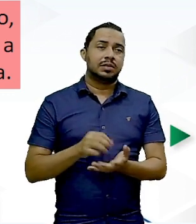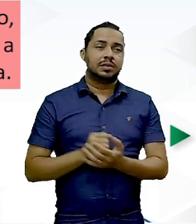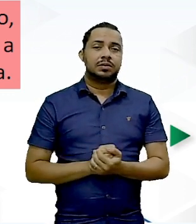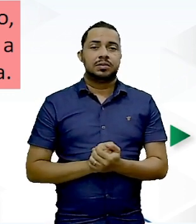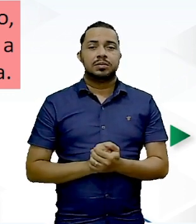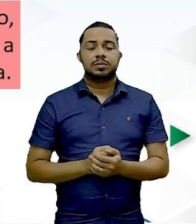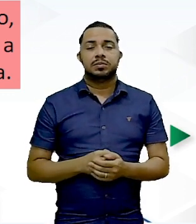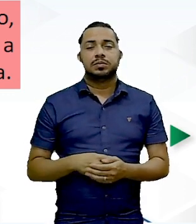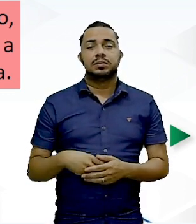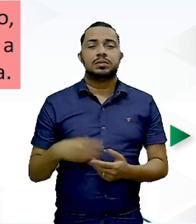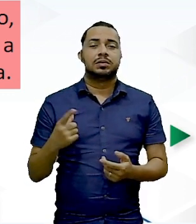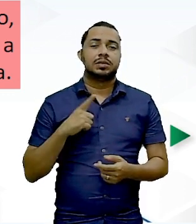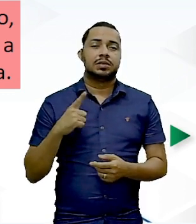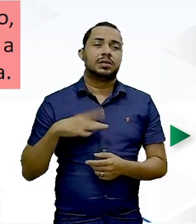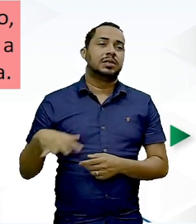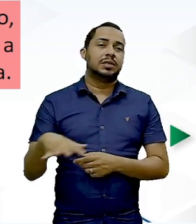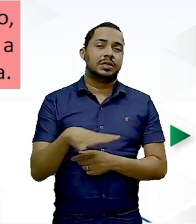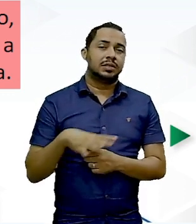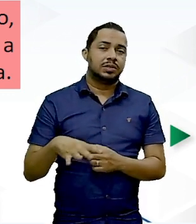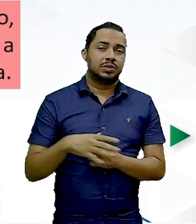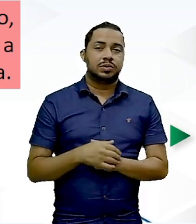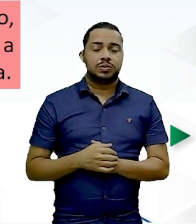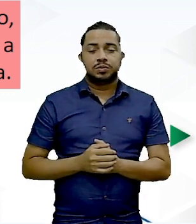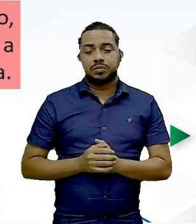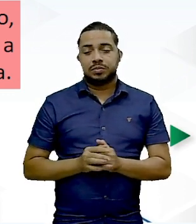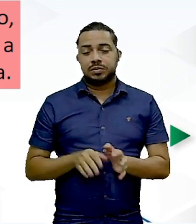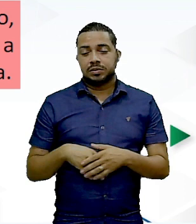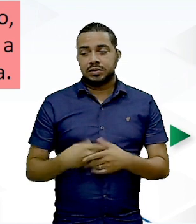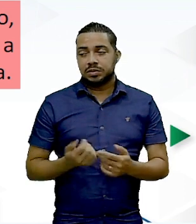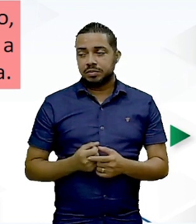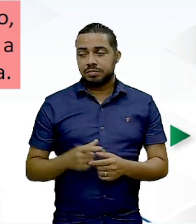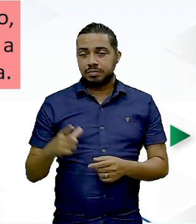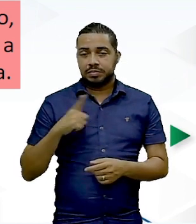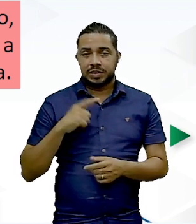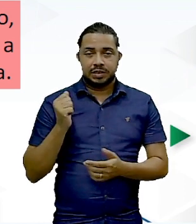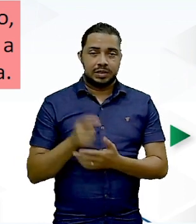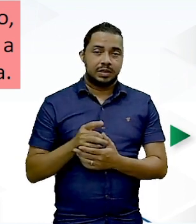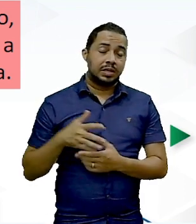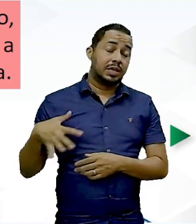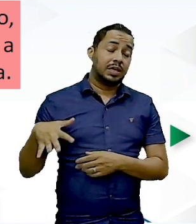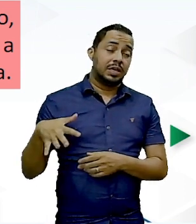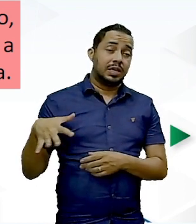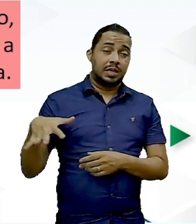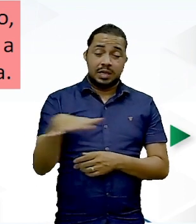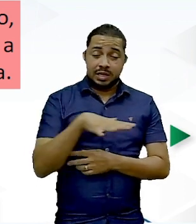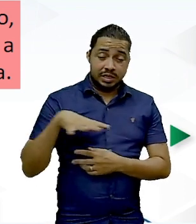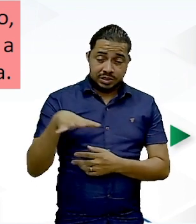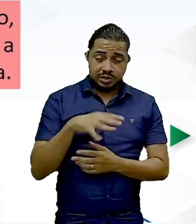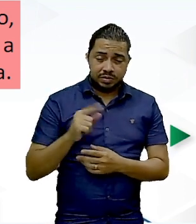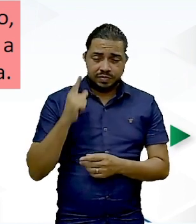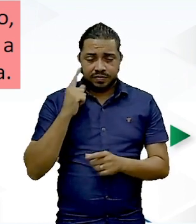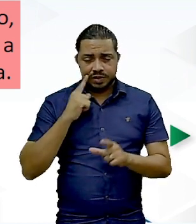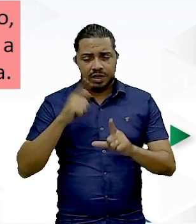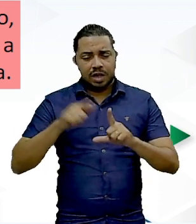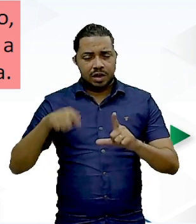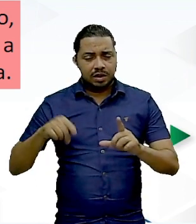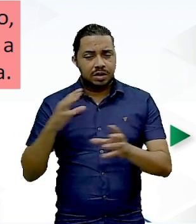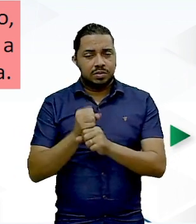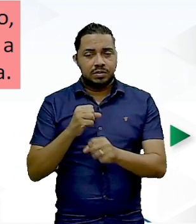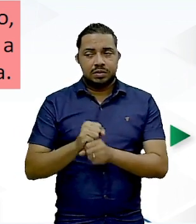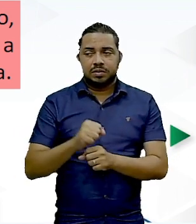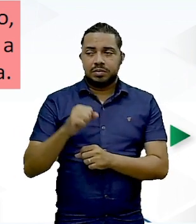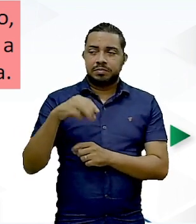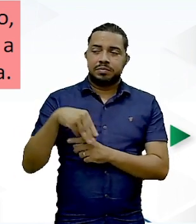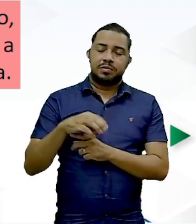para o Sul, e tem a região do Sul aí, tá vendo? Então eles pegaram regiões aí próximas para trabalhar. Para analisar o gráfico, eles vão calcular a moda,